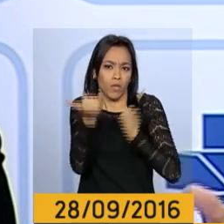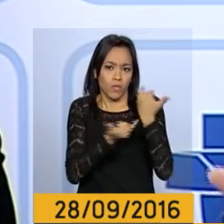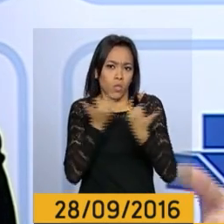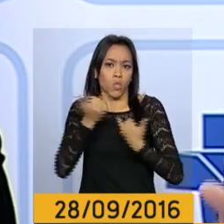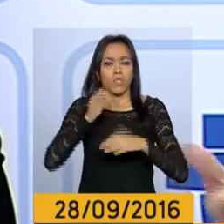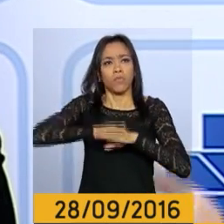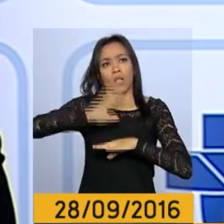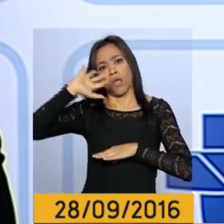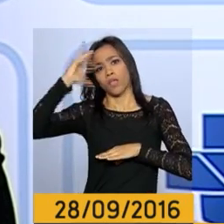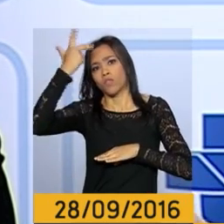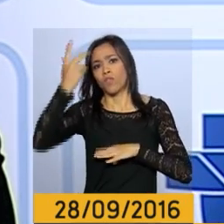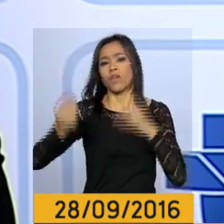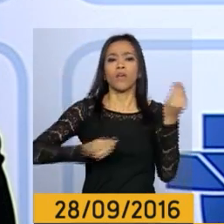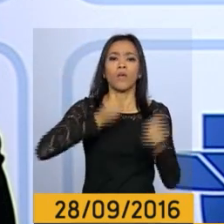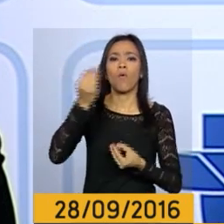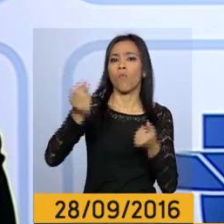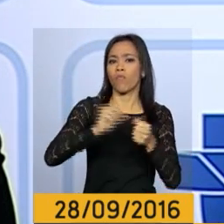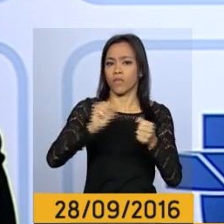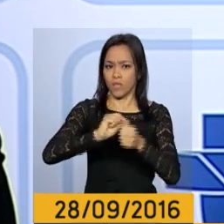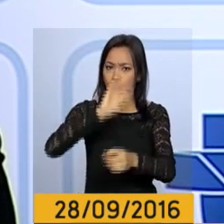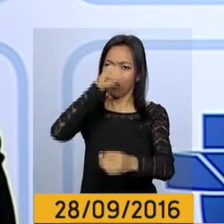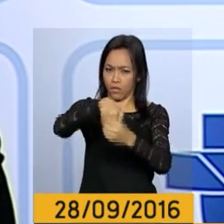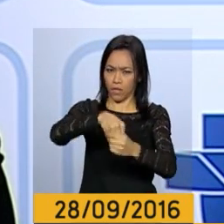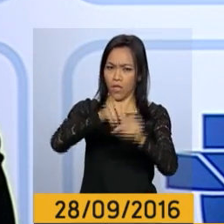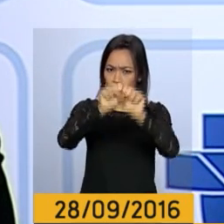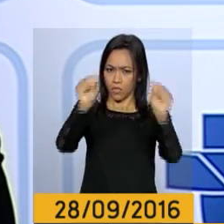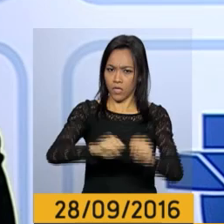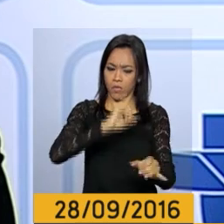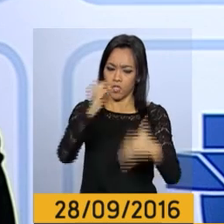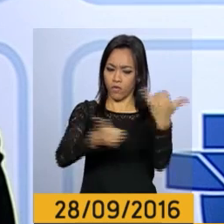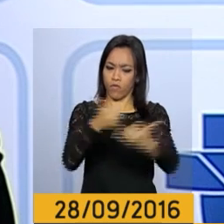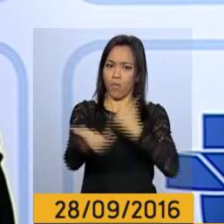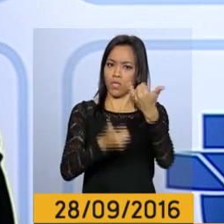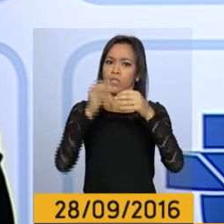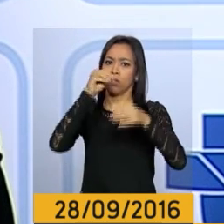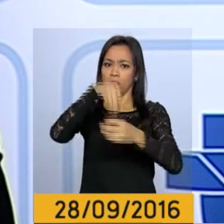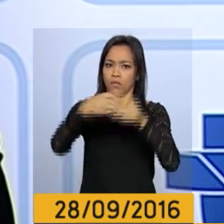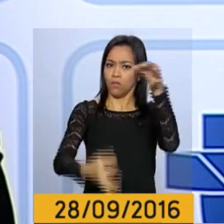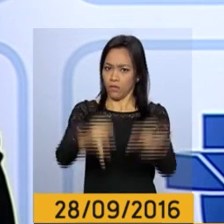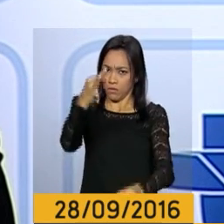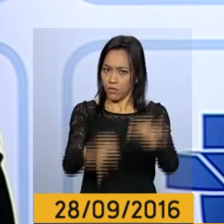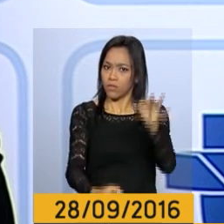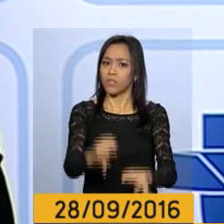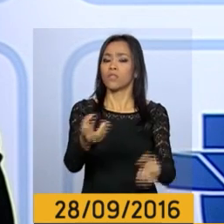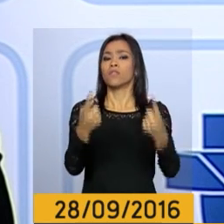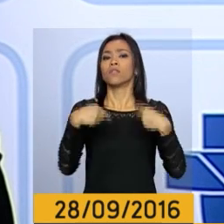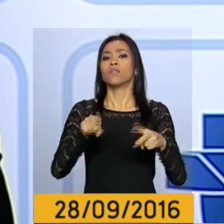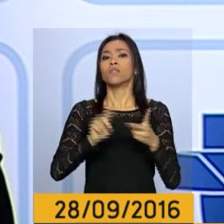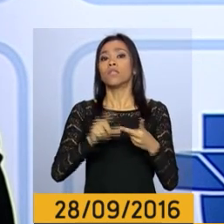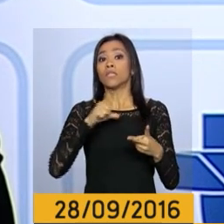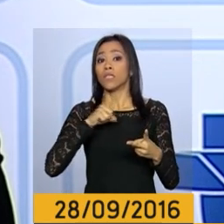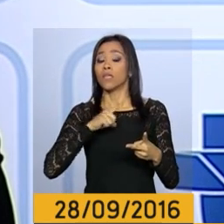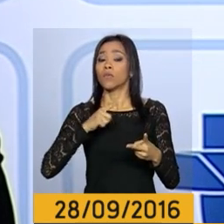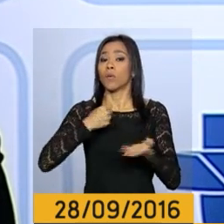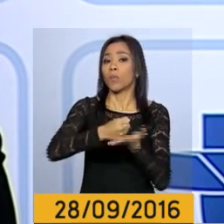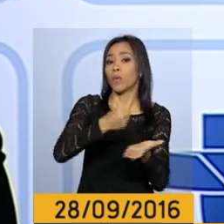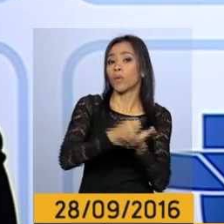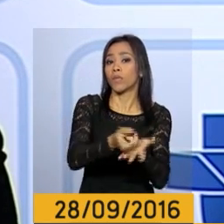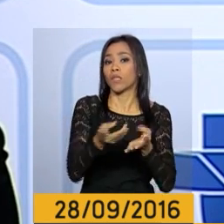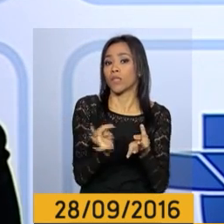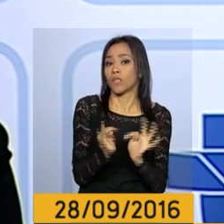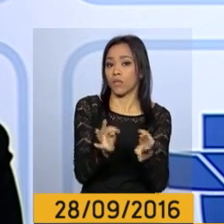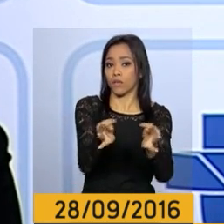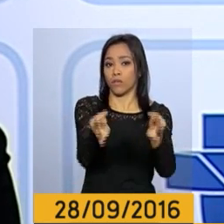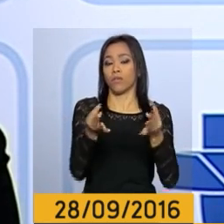as suas decisões com embasamento técnico temos os núcleos de assistência tecnológica para